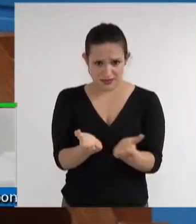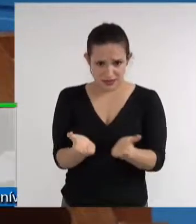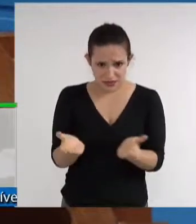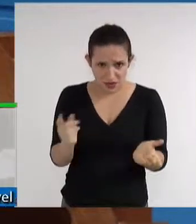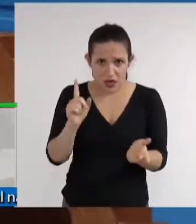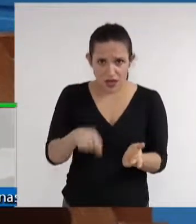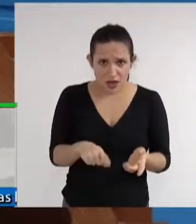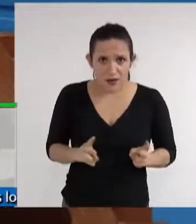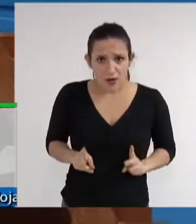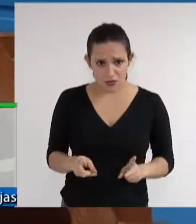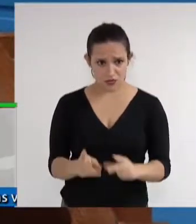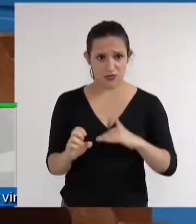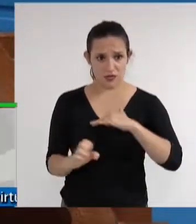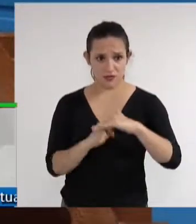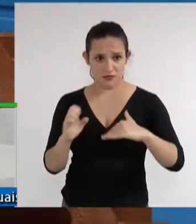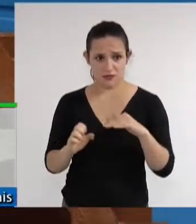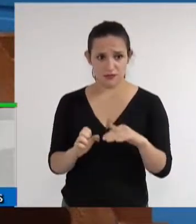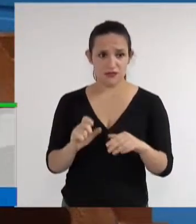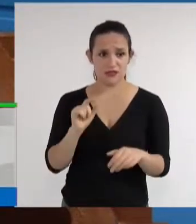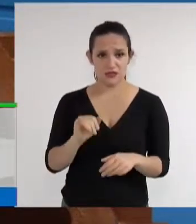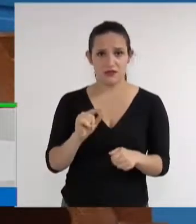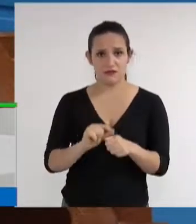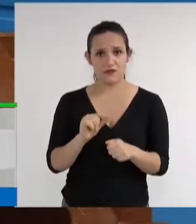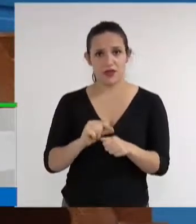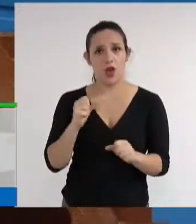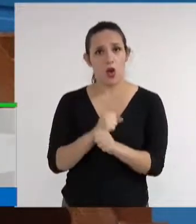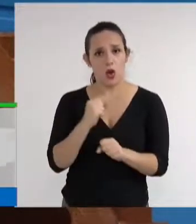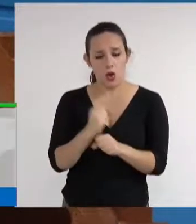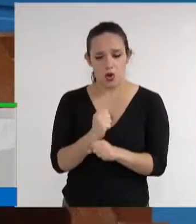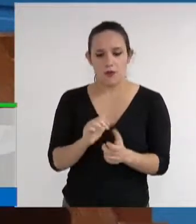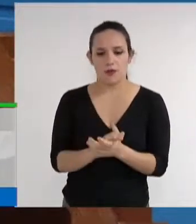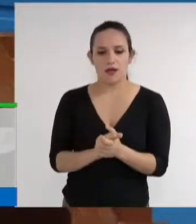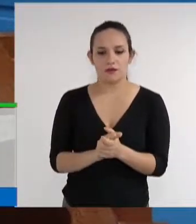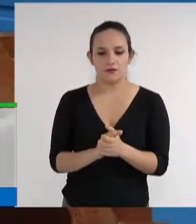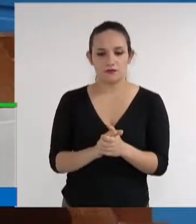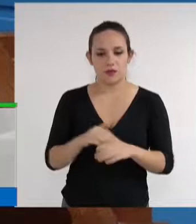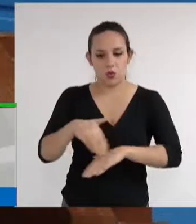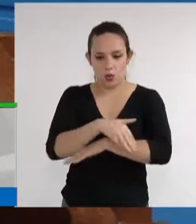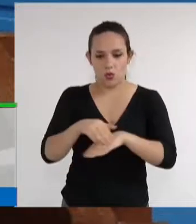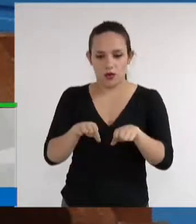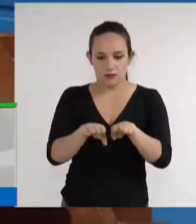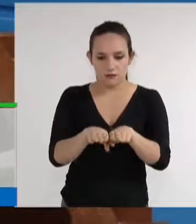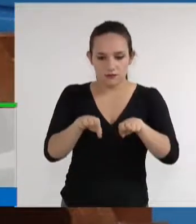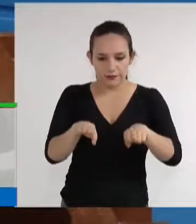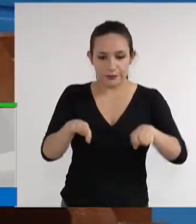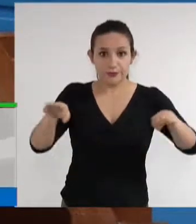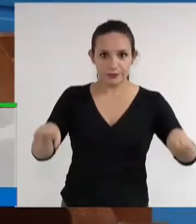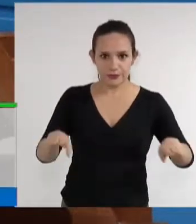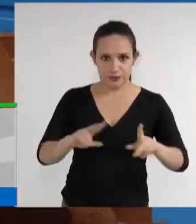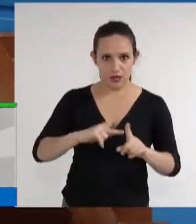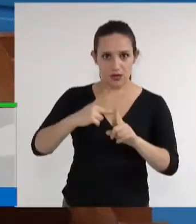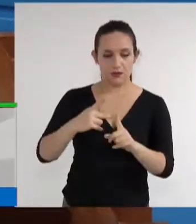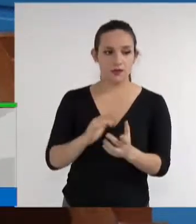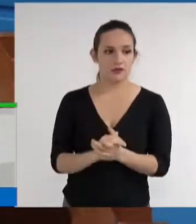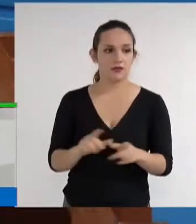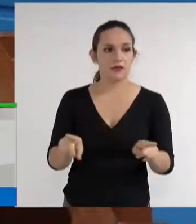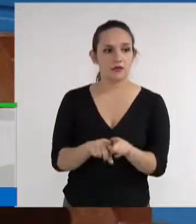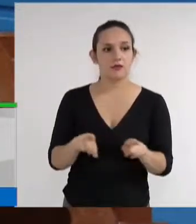questão da duplicação, na questão da concessão. Não explica a questão dos